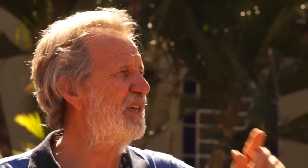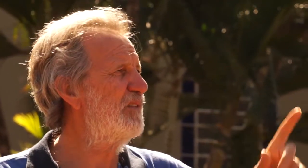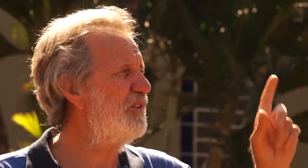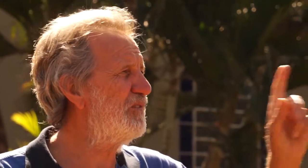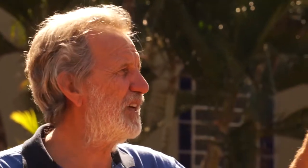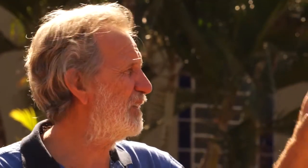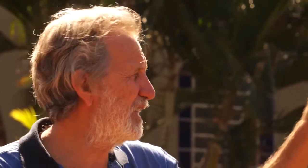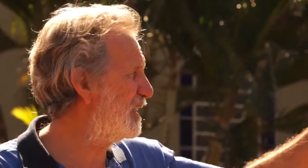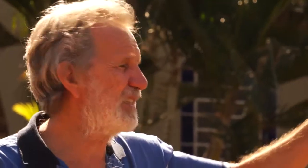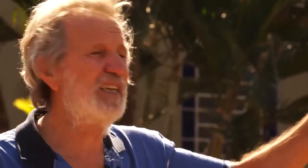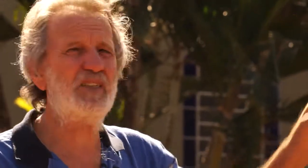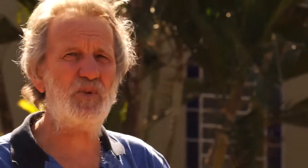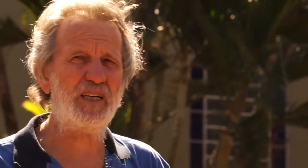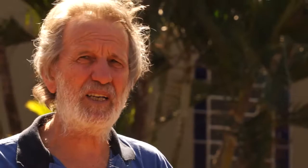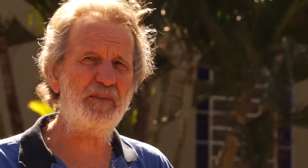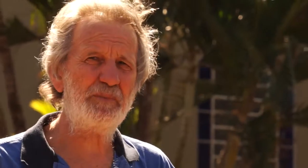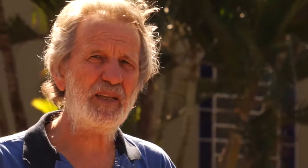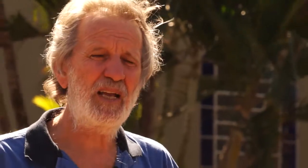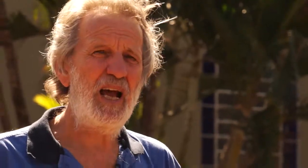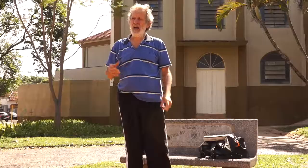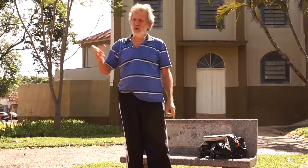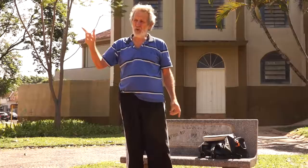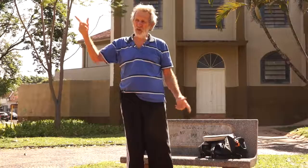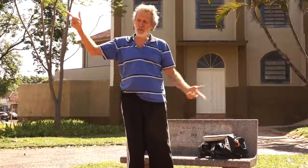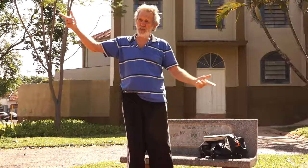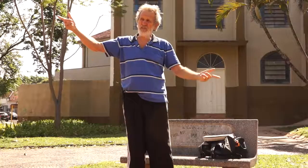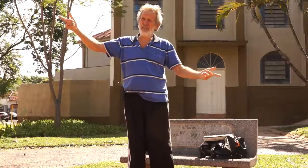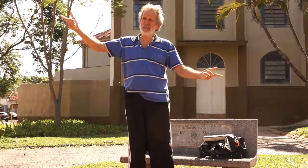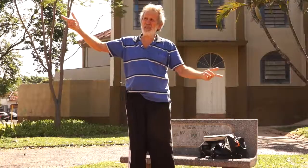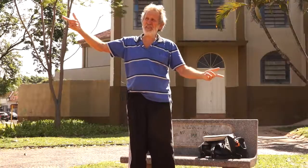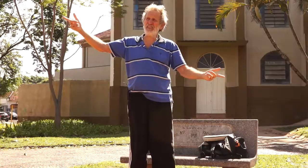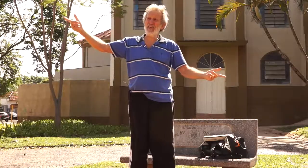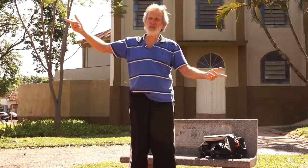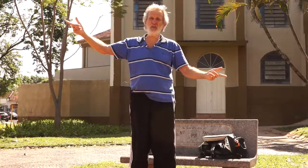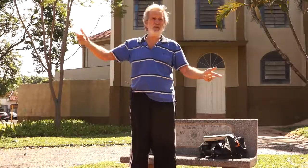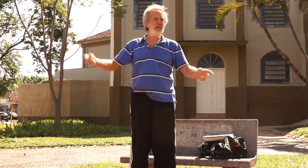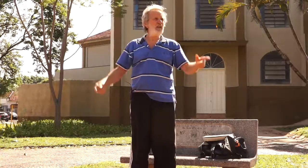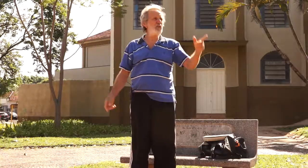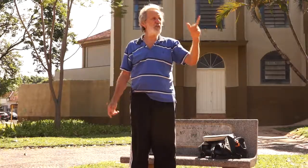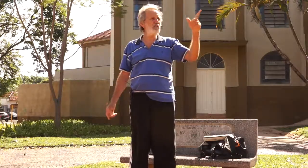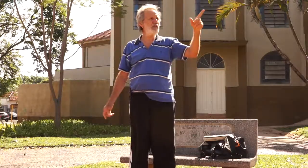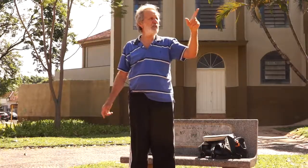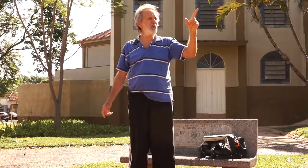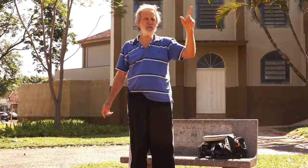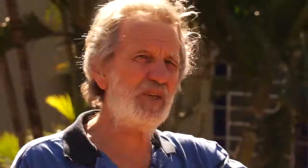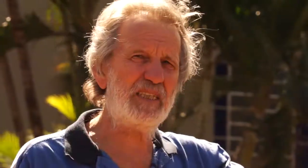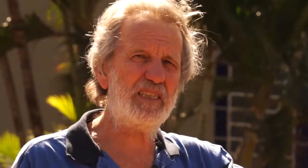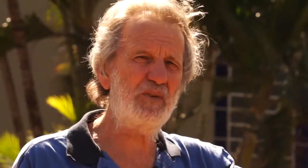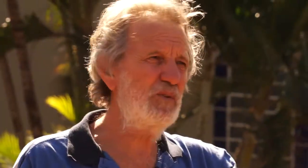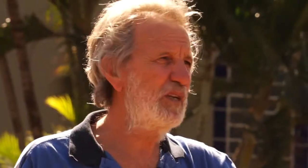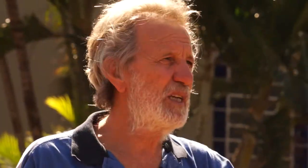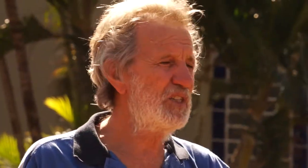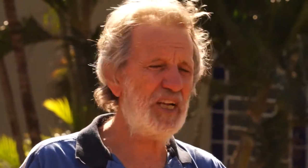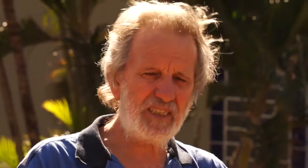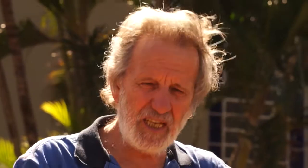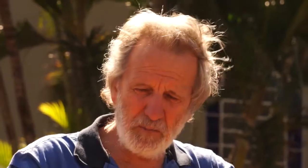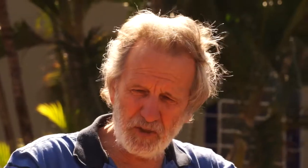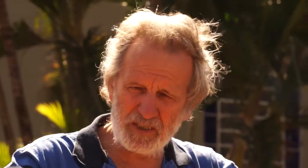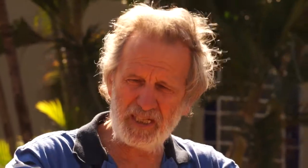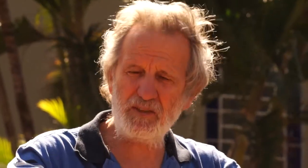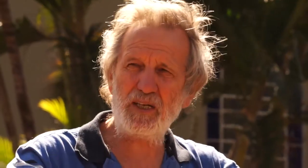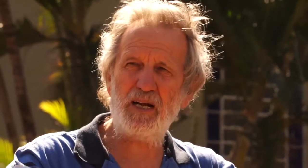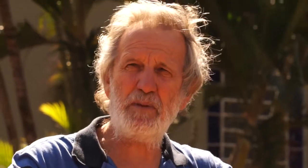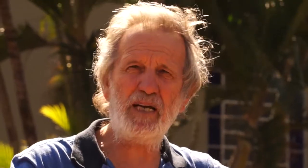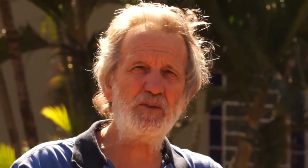seus, vivendo nesses cantos qualquer. Agora estou deveras cansado, vou terminando a minha oração, já tenho